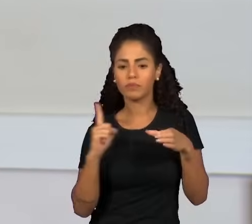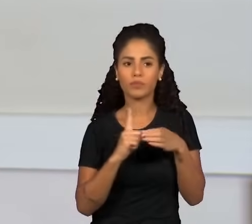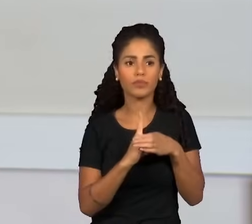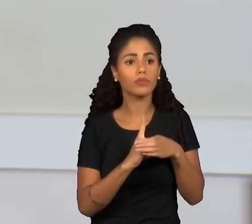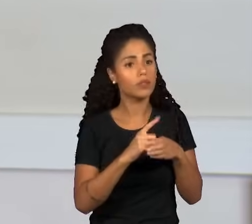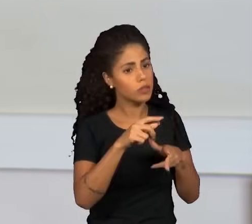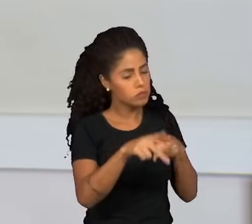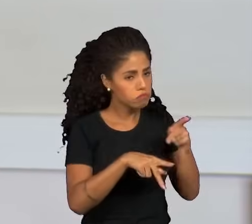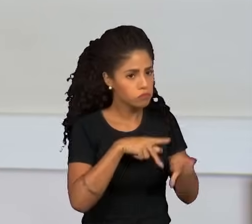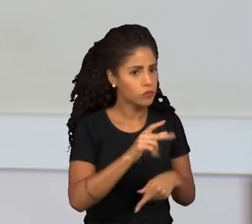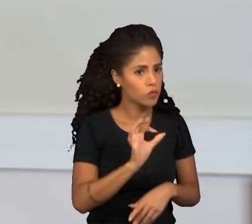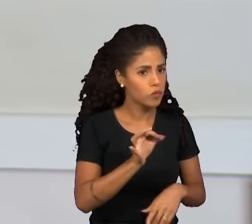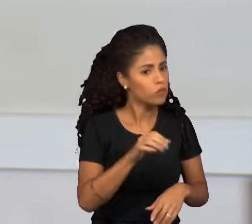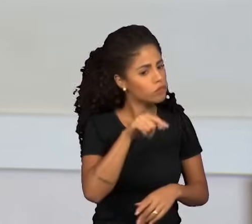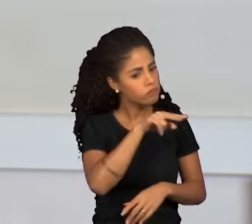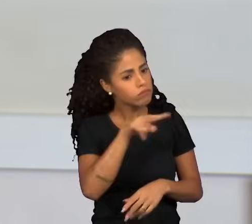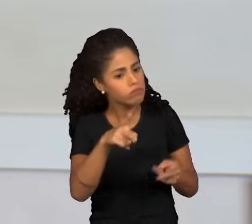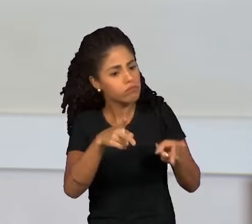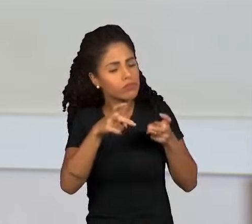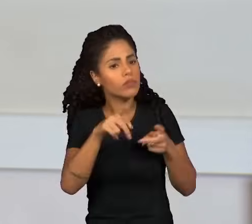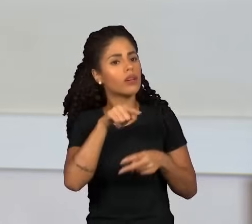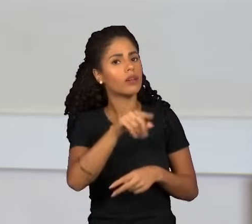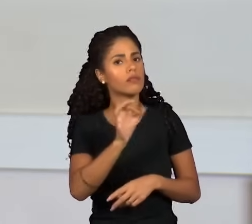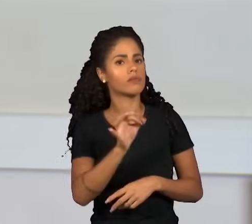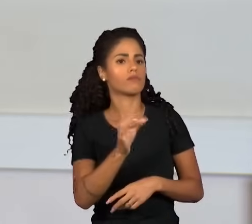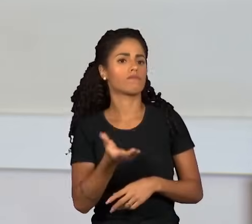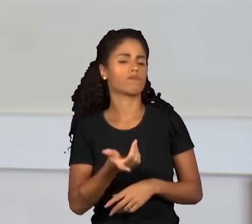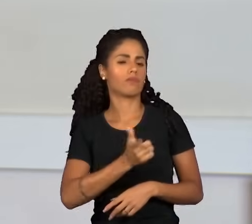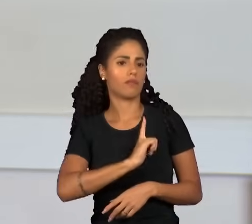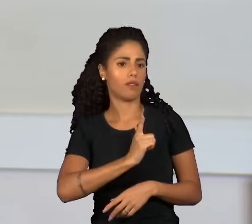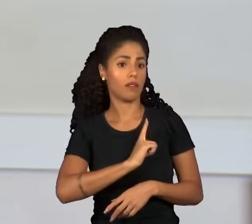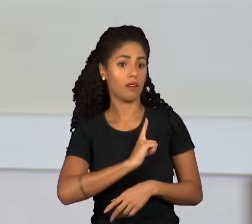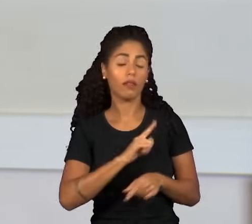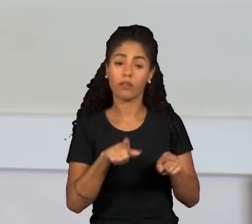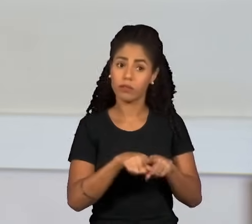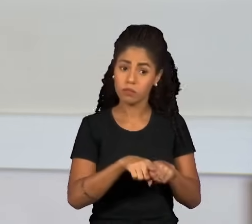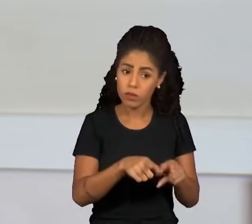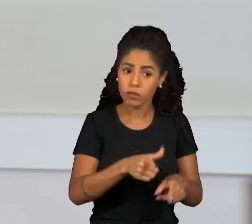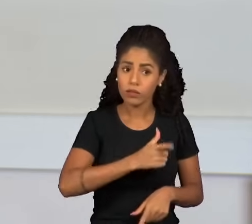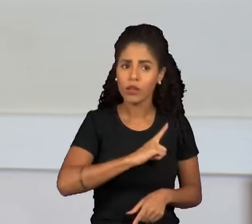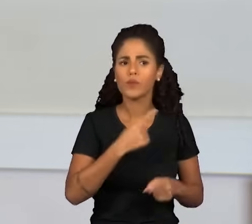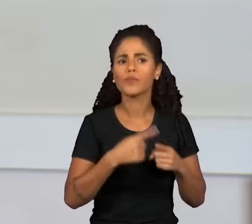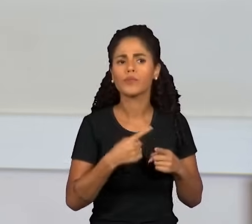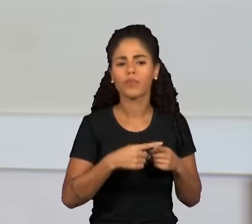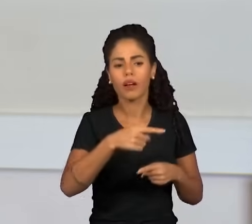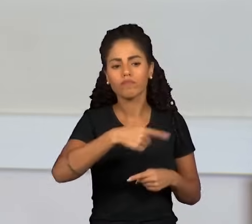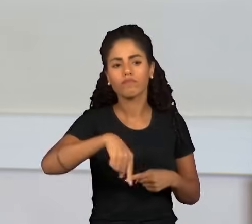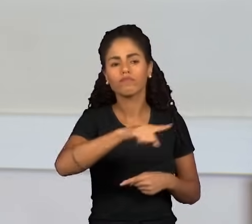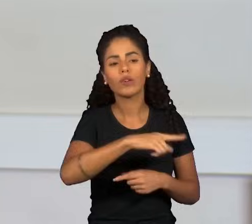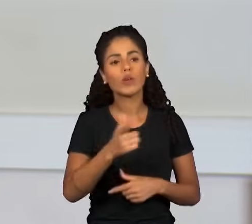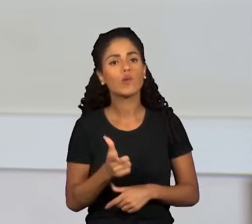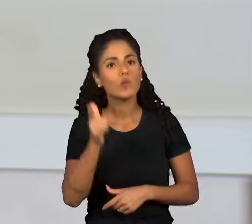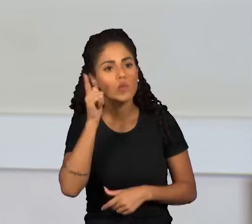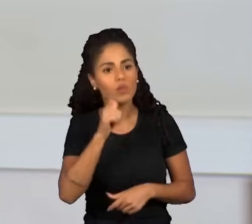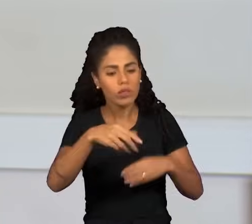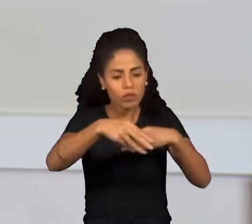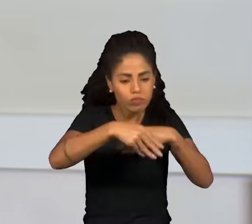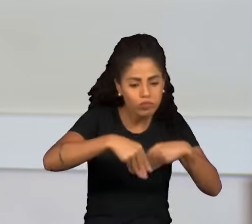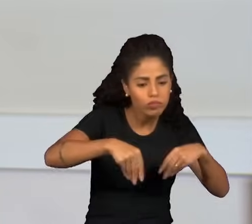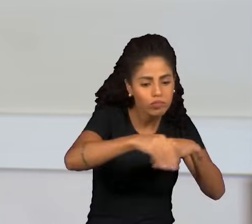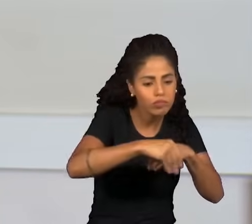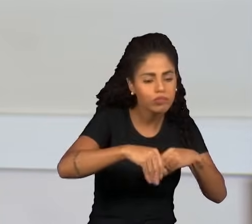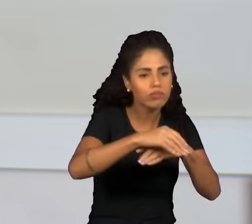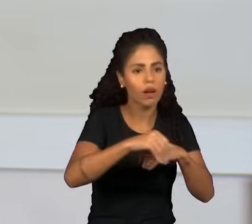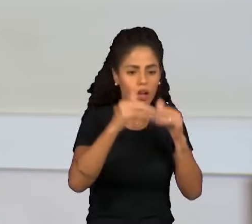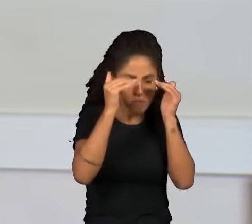povo, né, para com esses povos é muito grande. Tão grande ao ponto deles lidarem com o solo com respeito